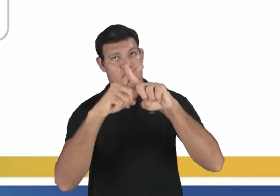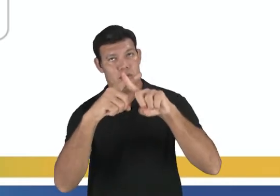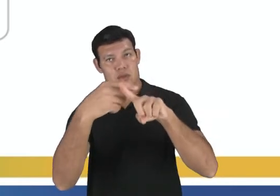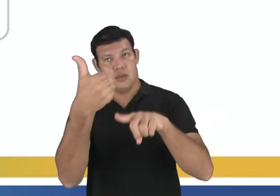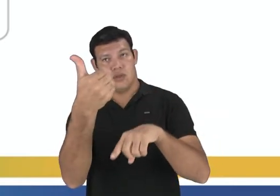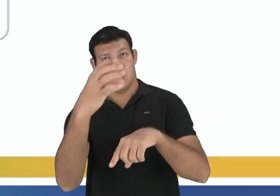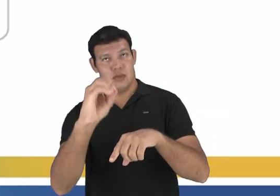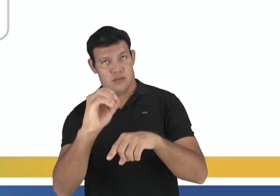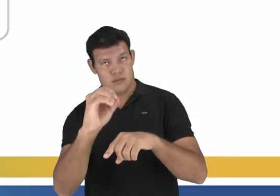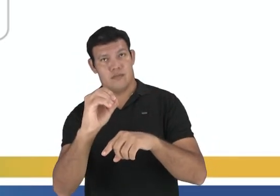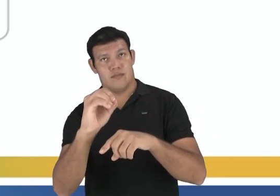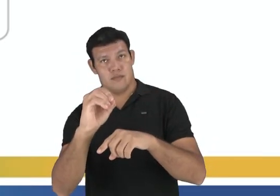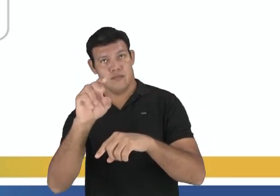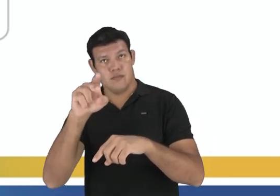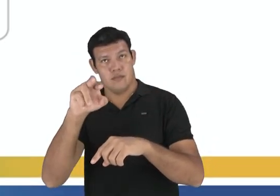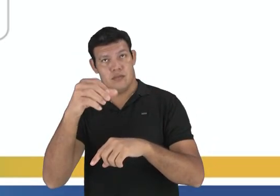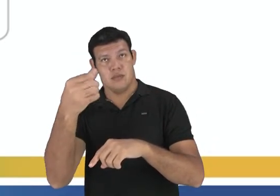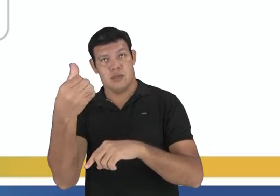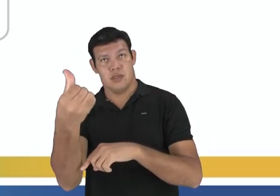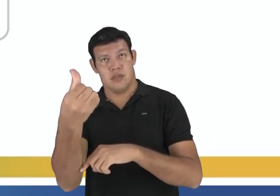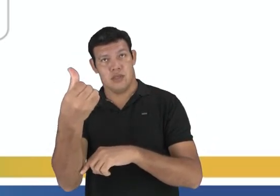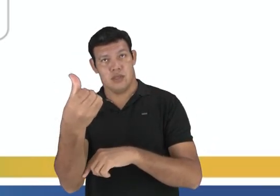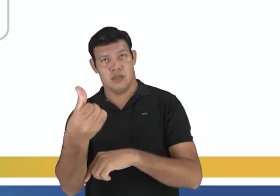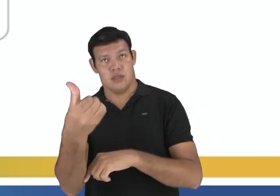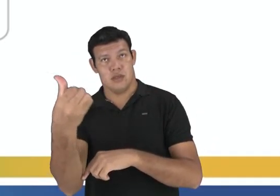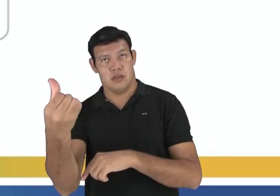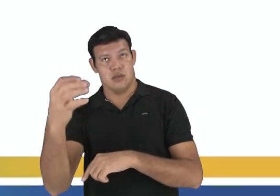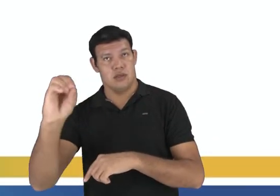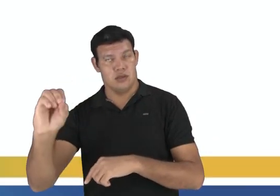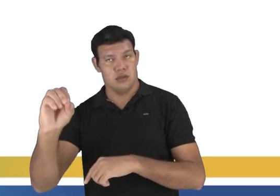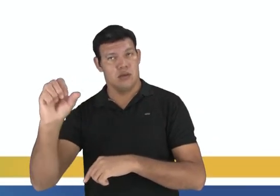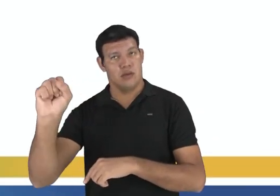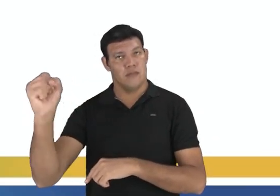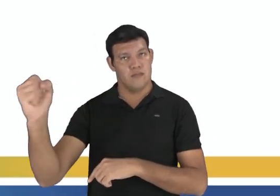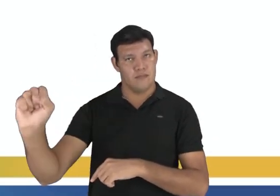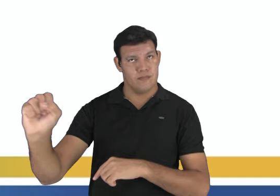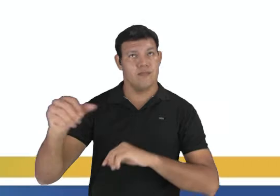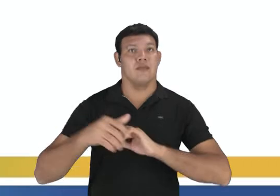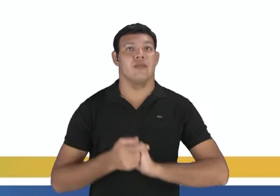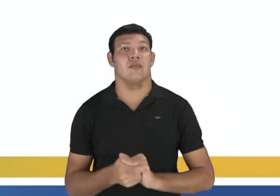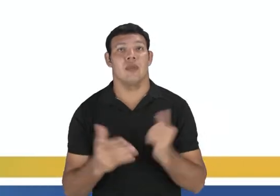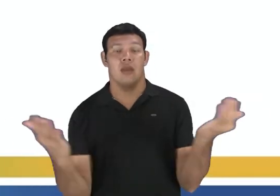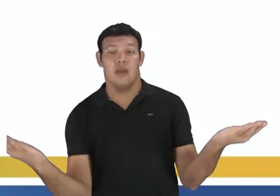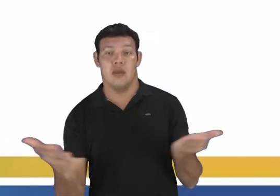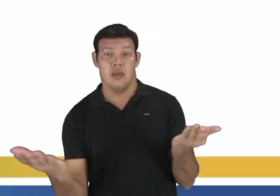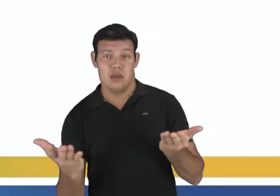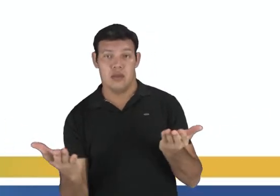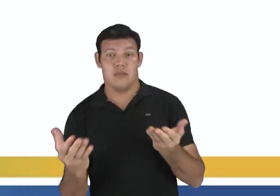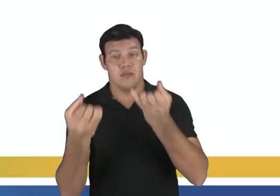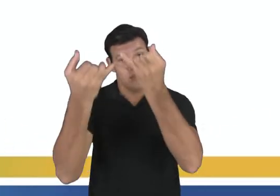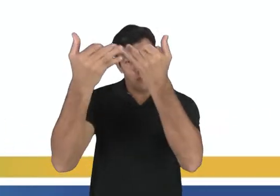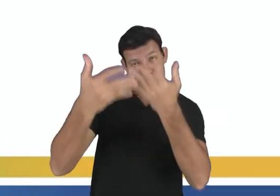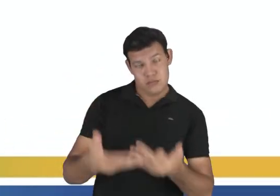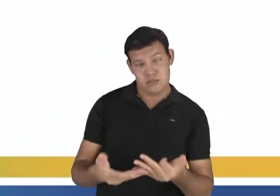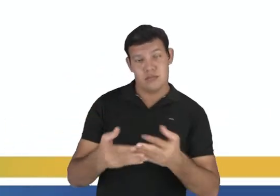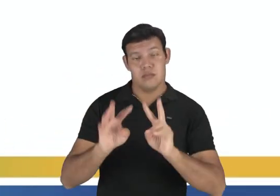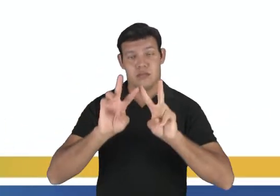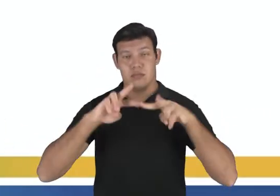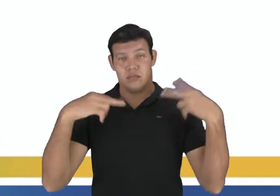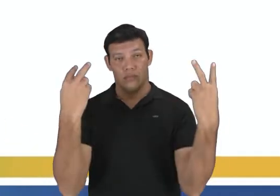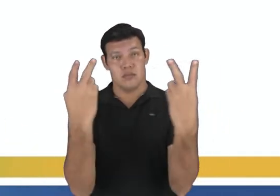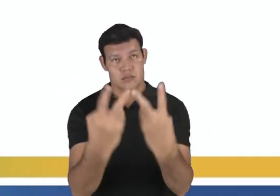60 e obter 660 segundos. Agora nós vamos falar um pouquinho sobre a medida